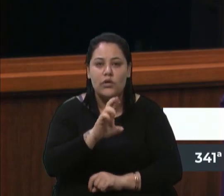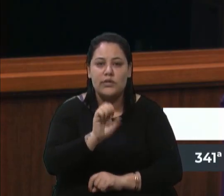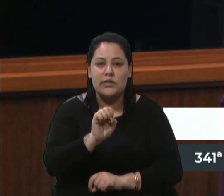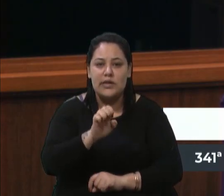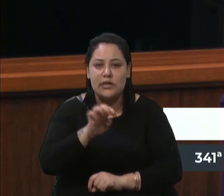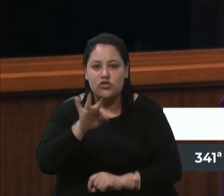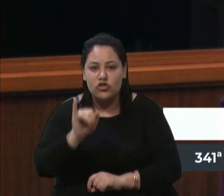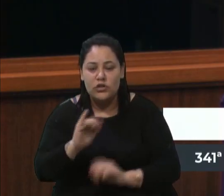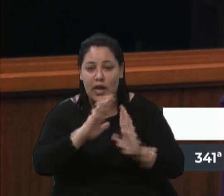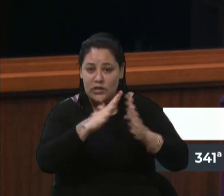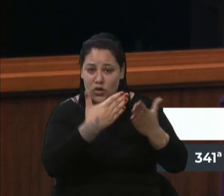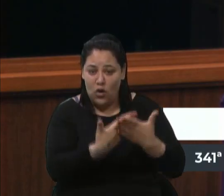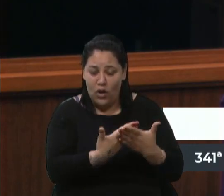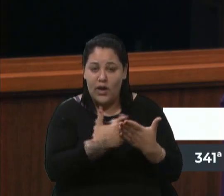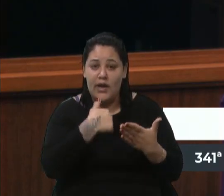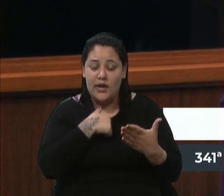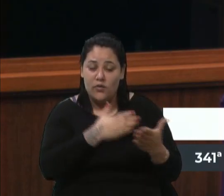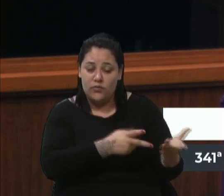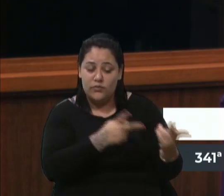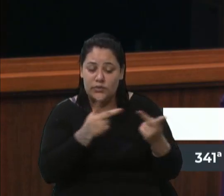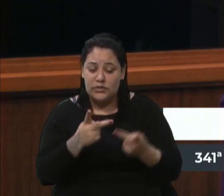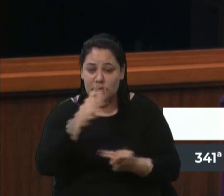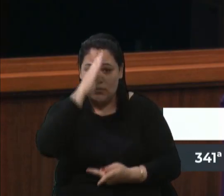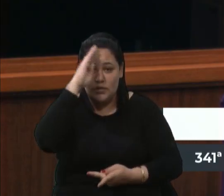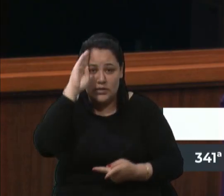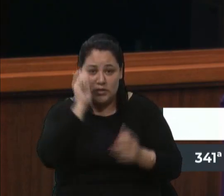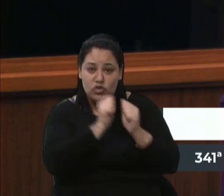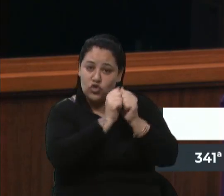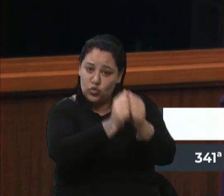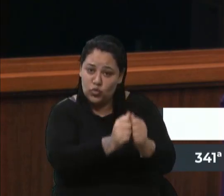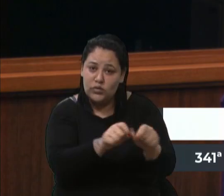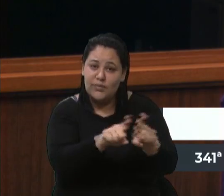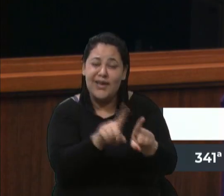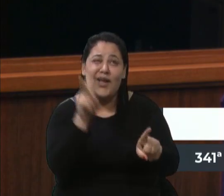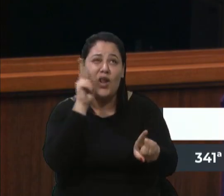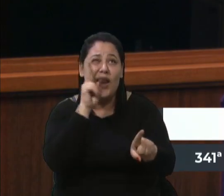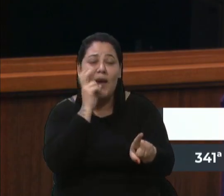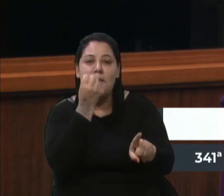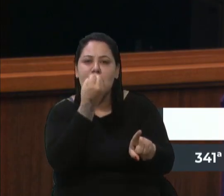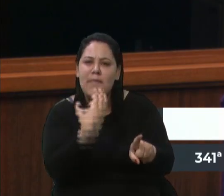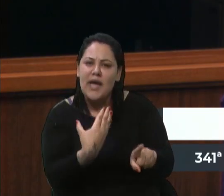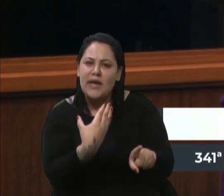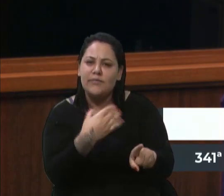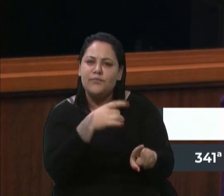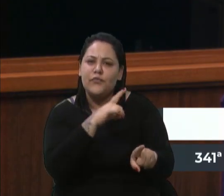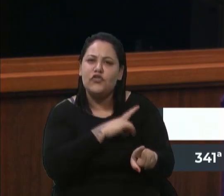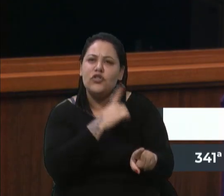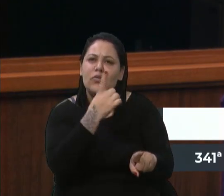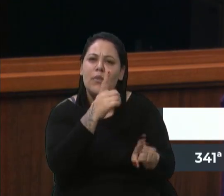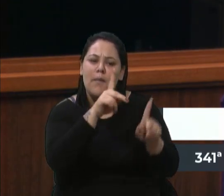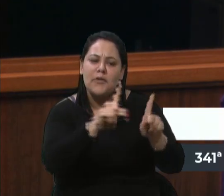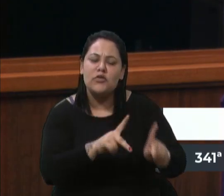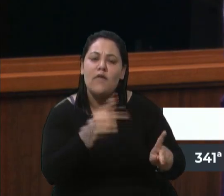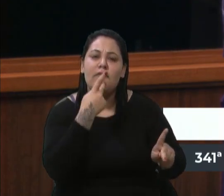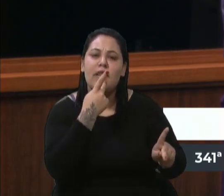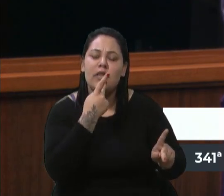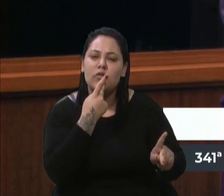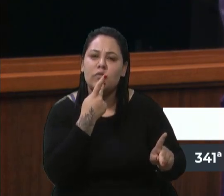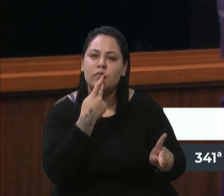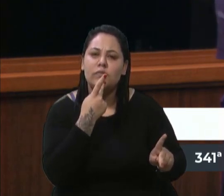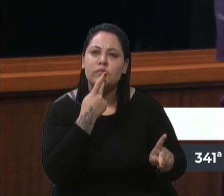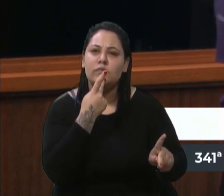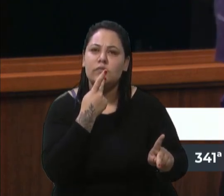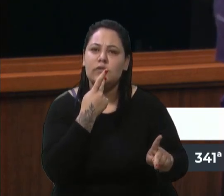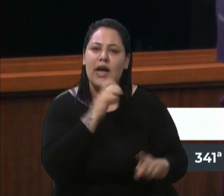vereador Bressan naquela oportunidade, e lembro bem de uma pessoa dizendo que